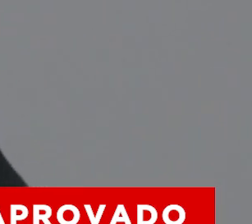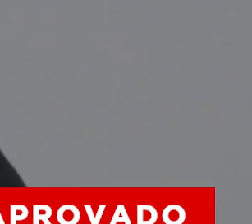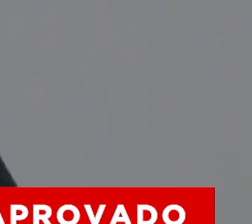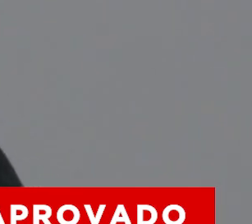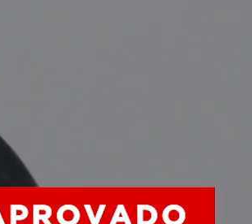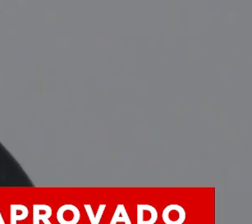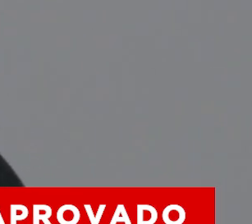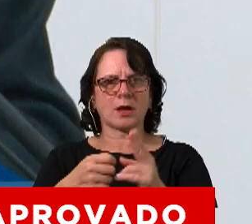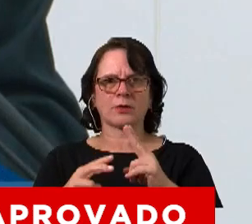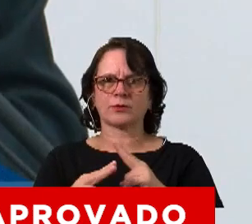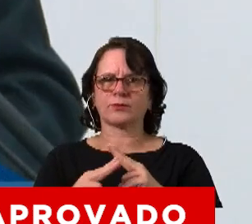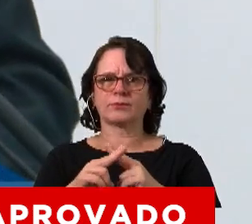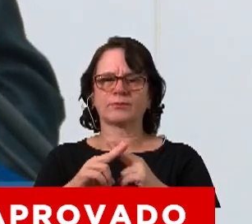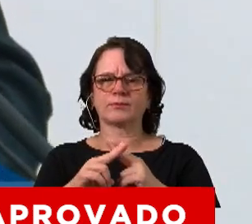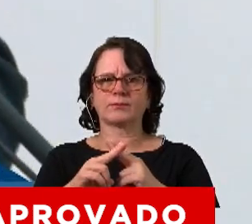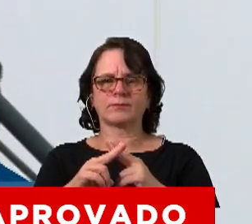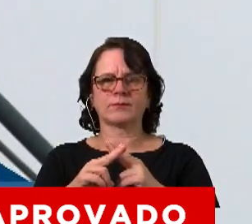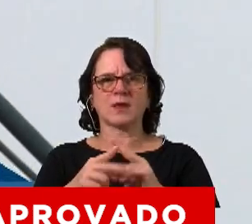de Previdência.